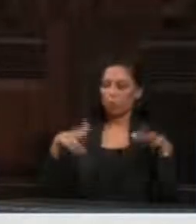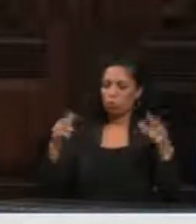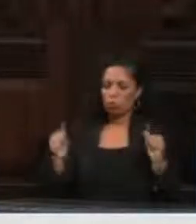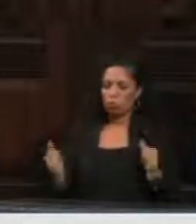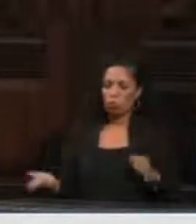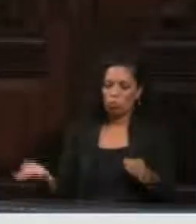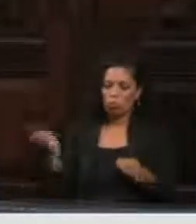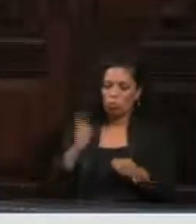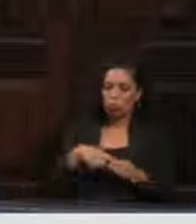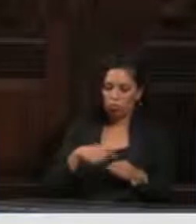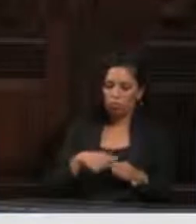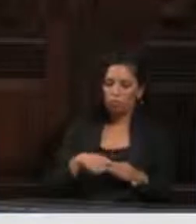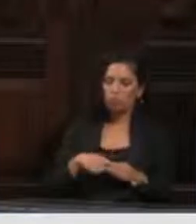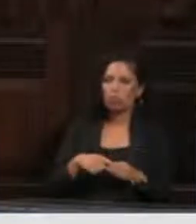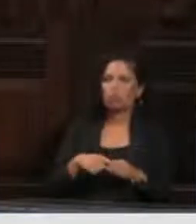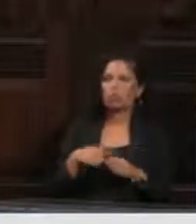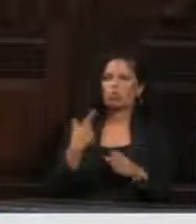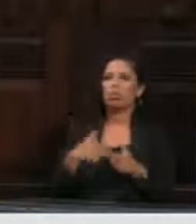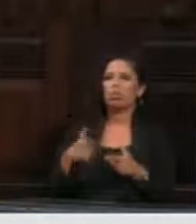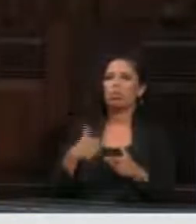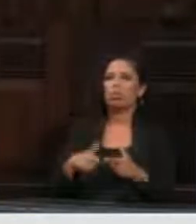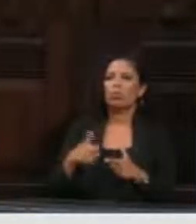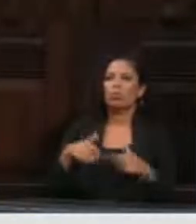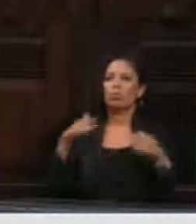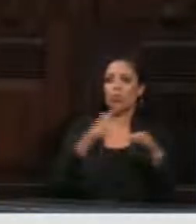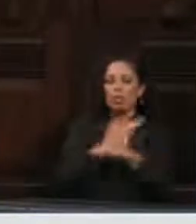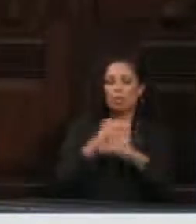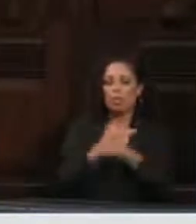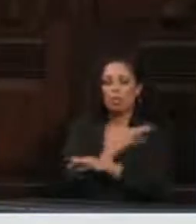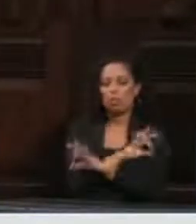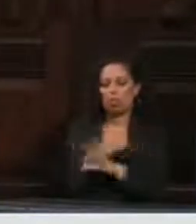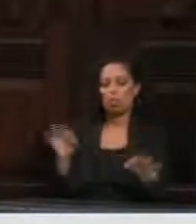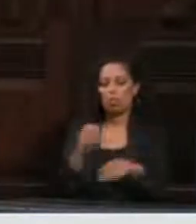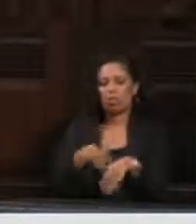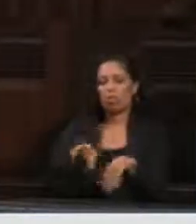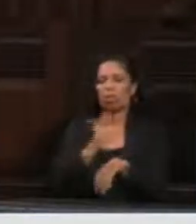isso se repita em nenhuma cidade do nosso estado. Muito obrigada.